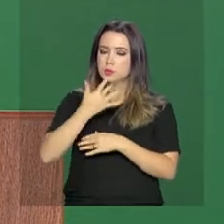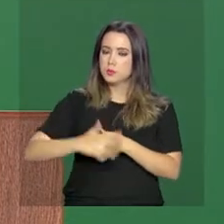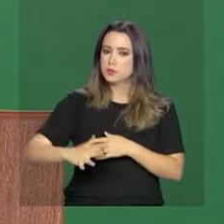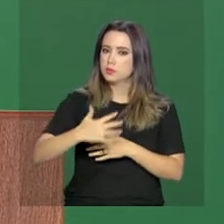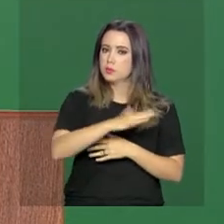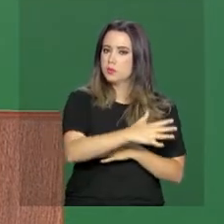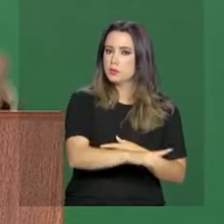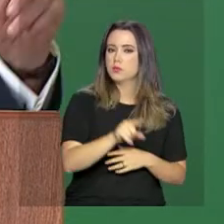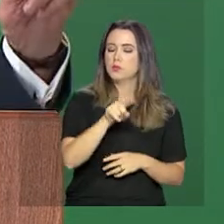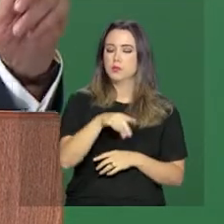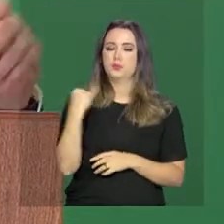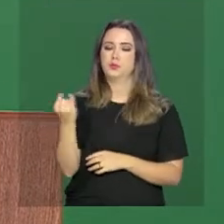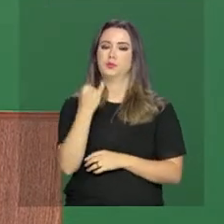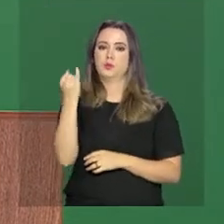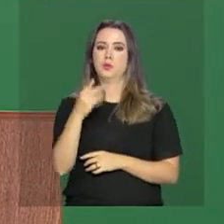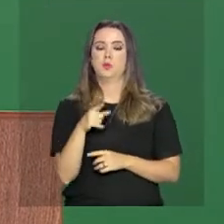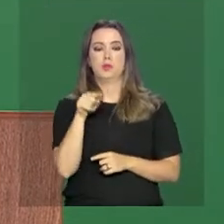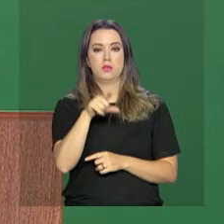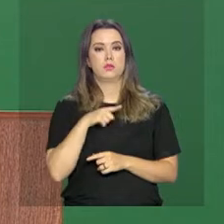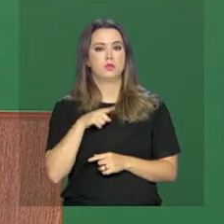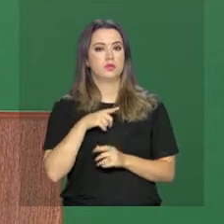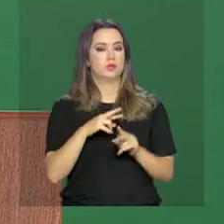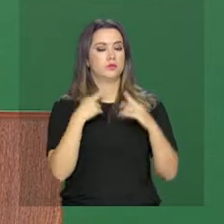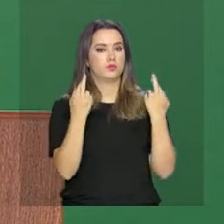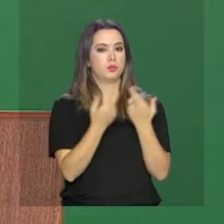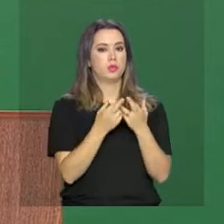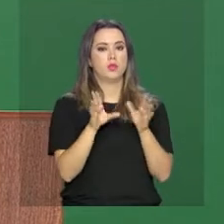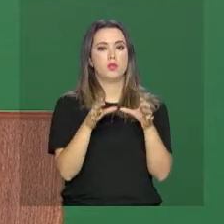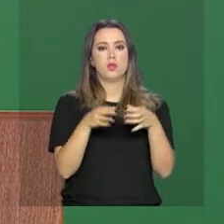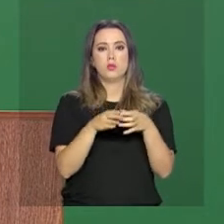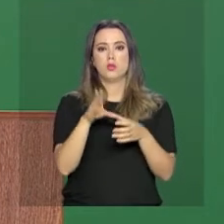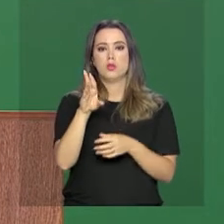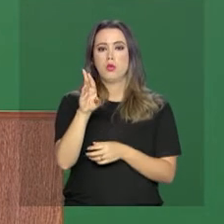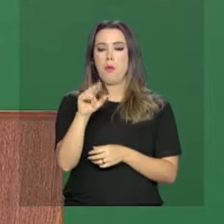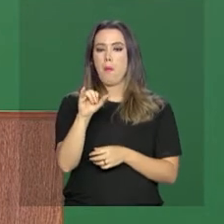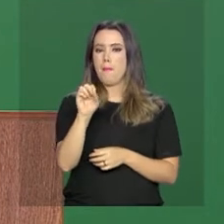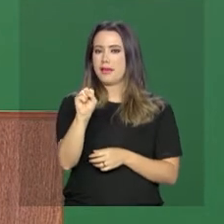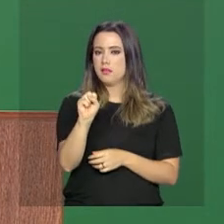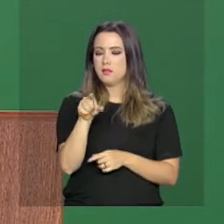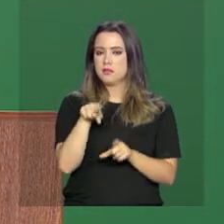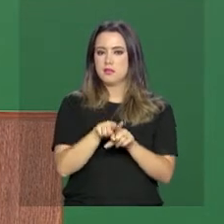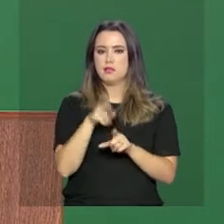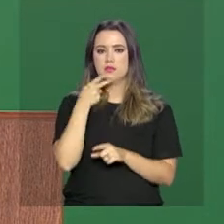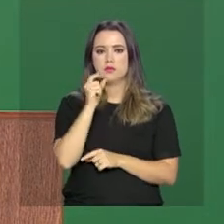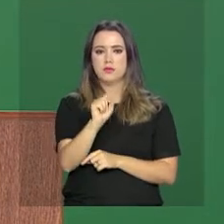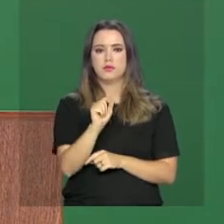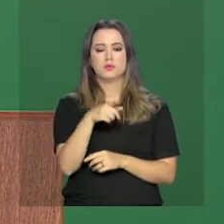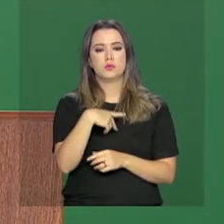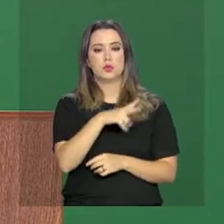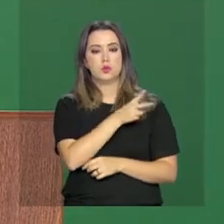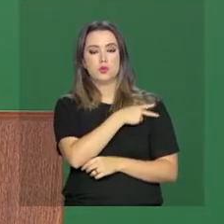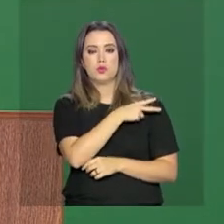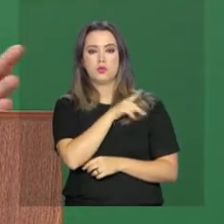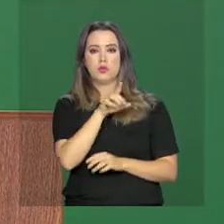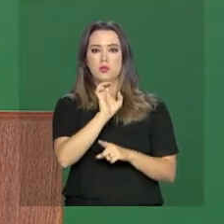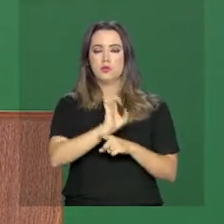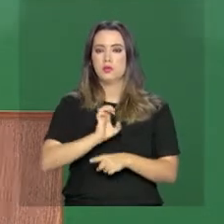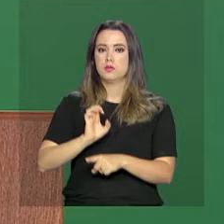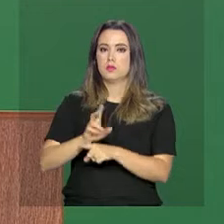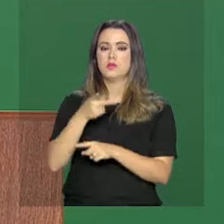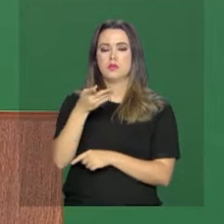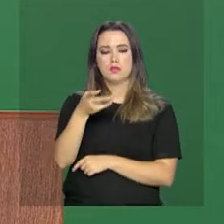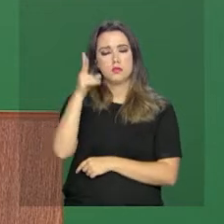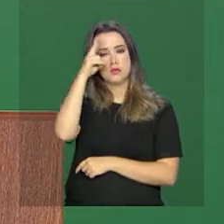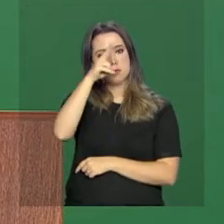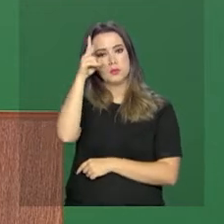referência na reunião que fiz do BRICS agora, fizemos do BRICS em Joanesburgo, uma referência dos chefes de Estado. Eles lembraram